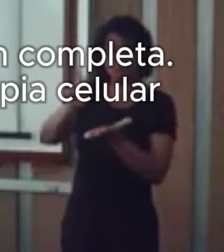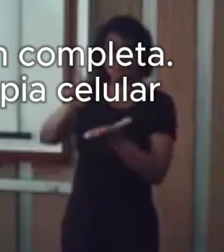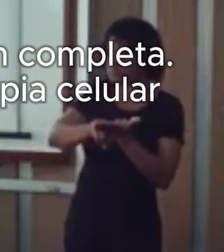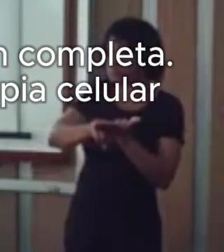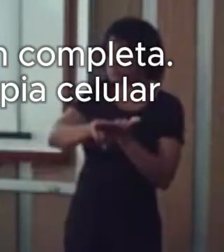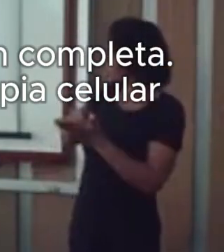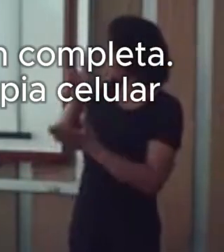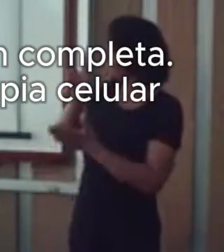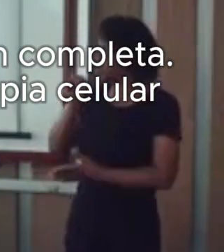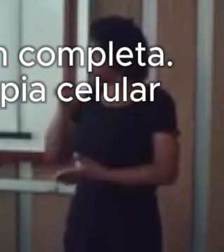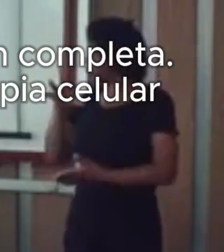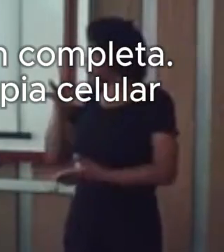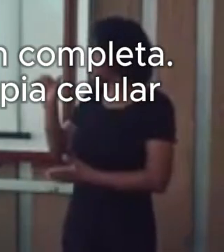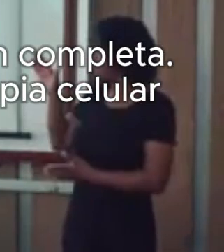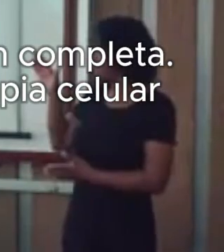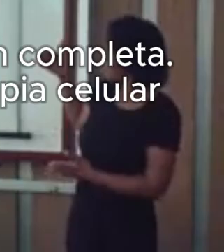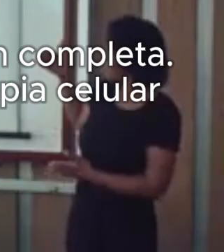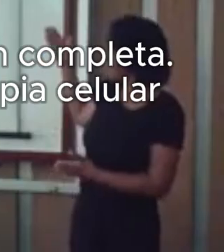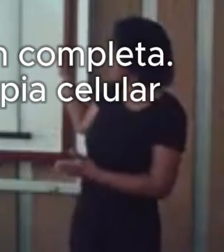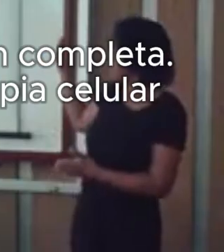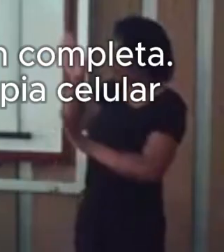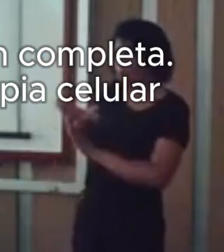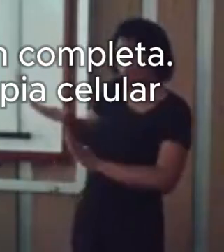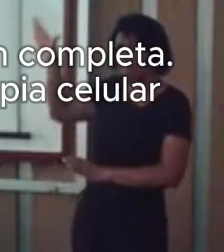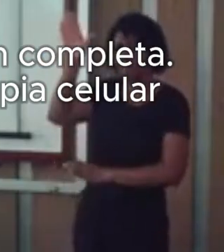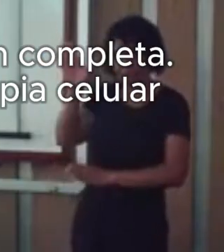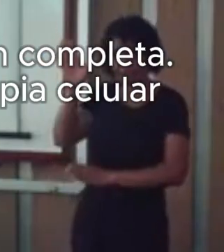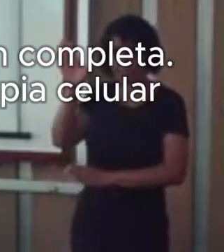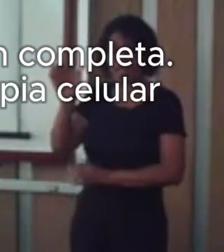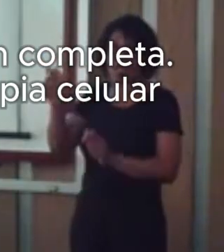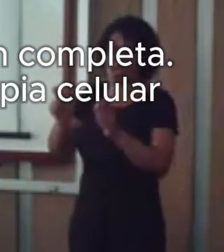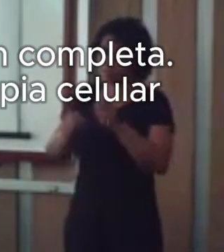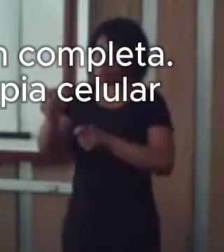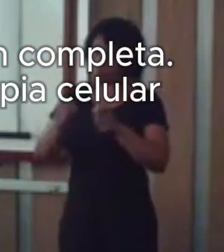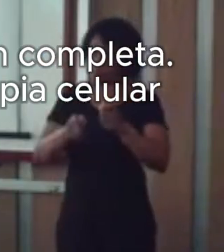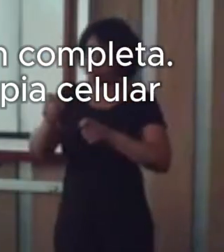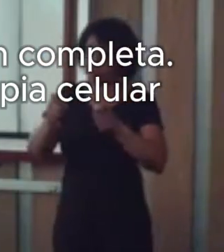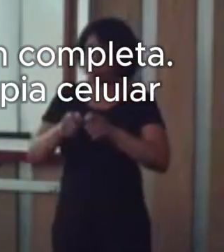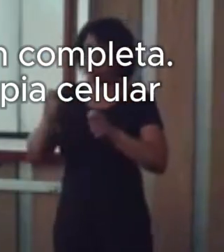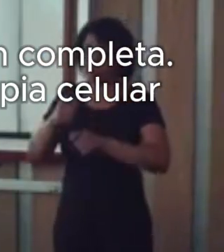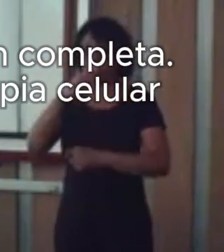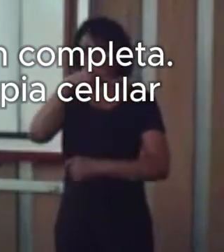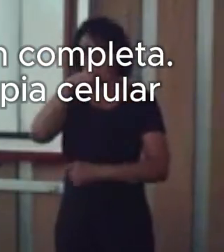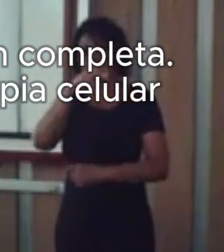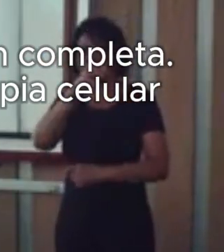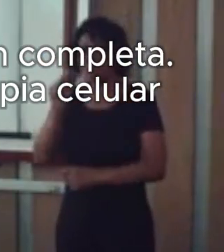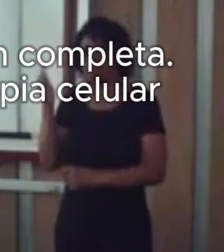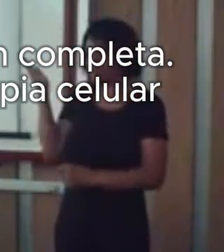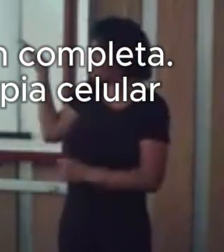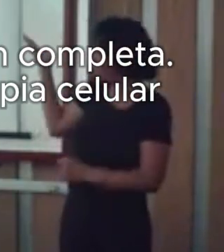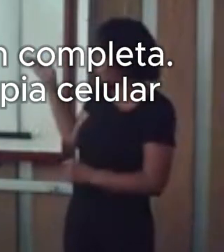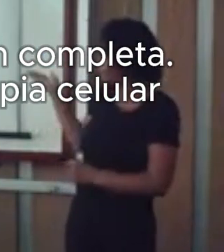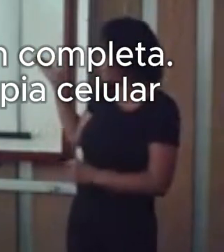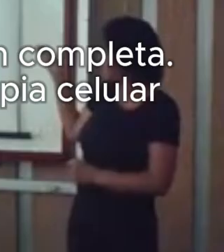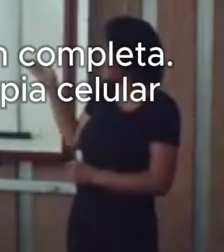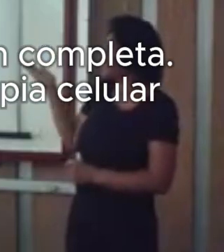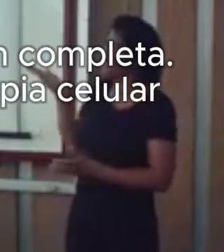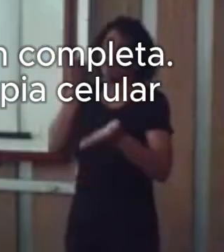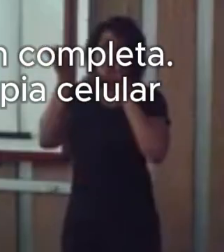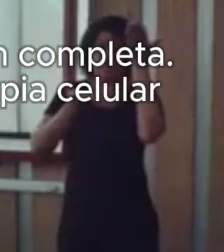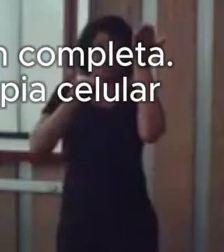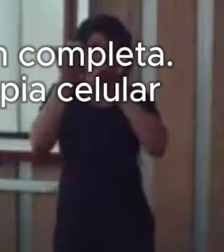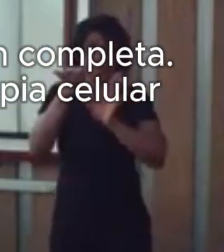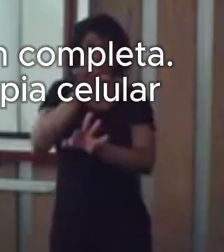aqui é secção dorsal, aqui é transecção completa, aqui é o controle e a polilaminina está aqui ou aqui. Isso aqui é uma terapia